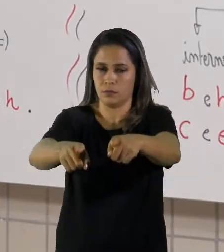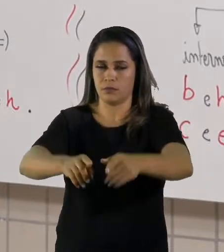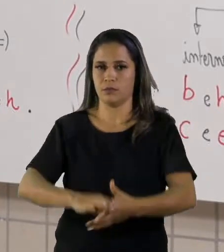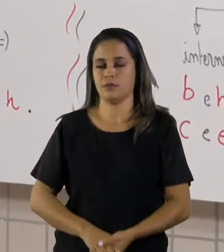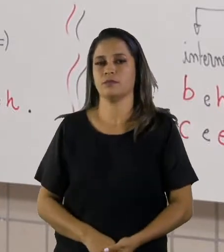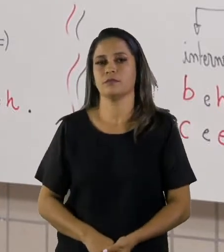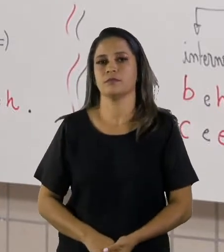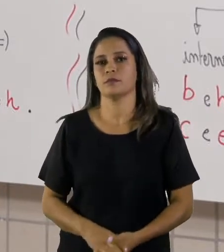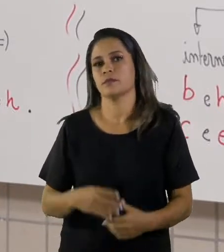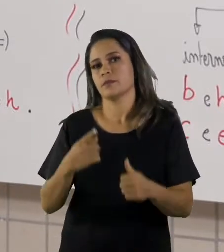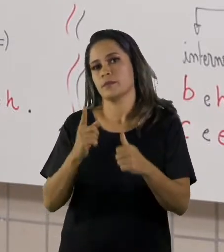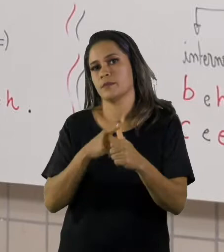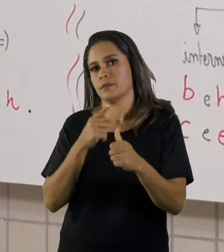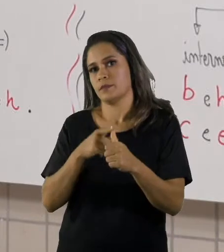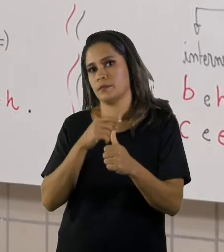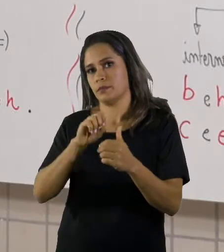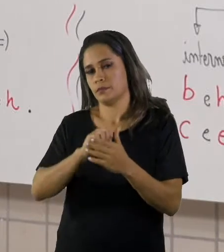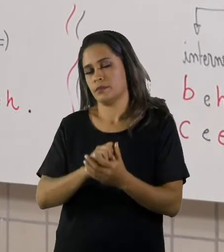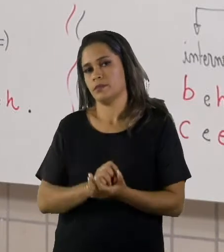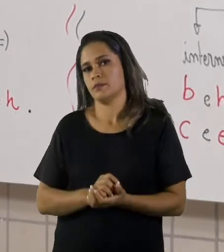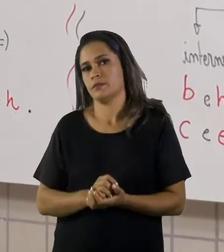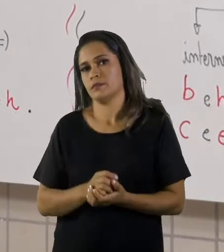primeira classificação que nós vamos observar: